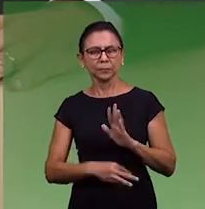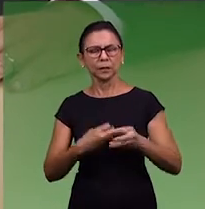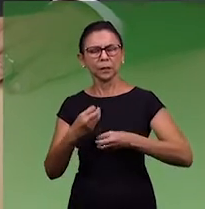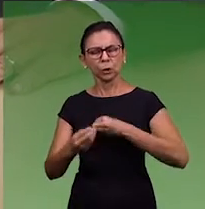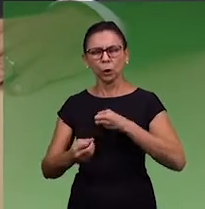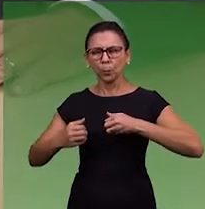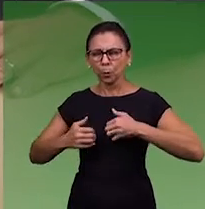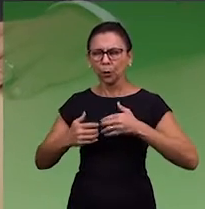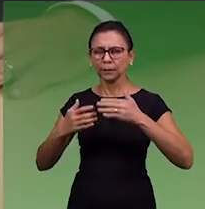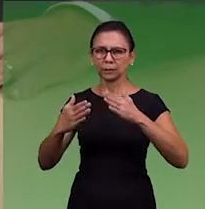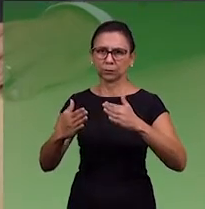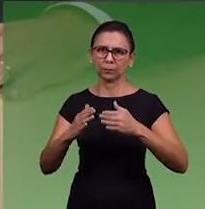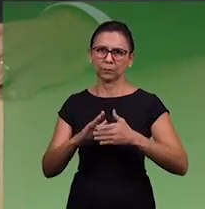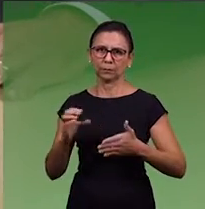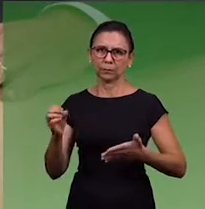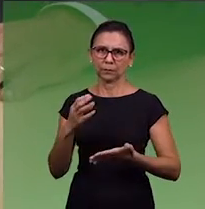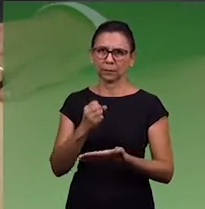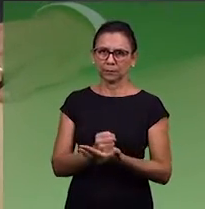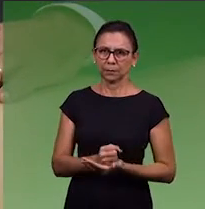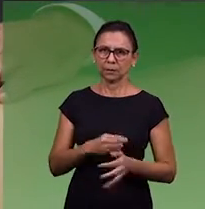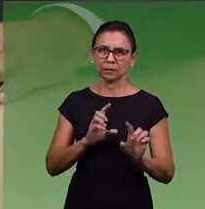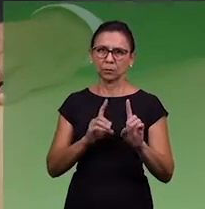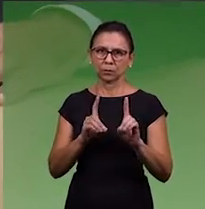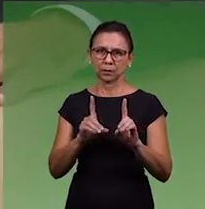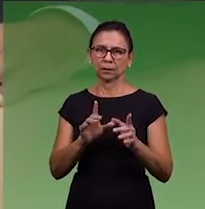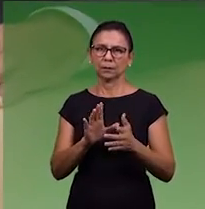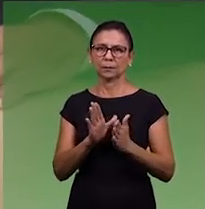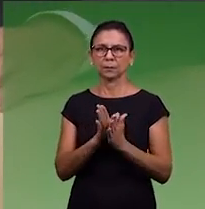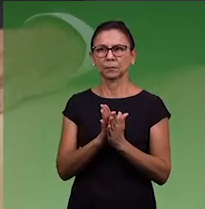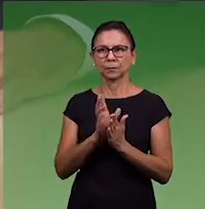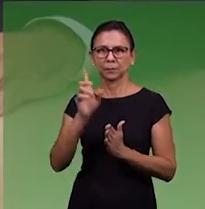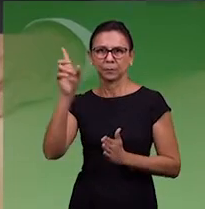sobre idolatria no Novo Testamento?